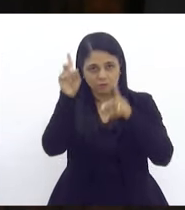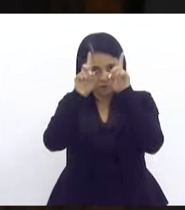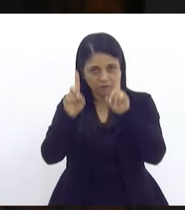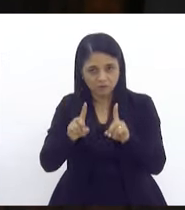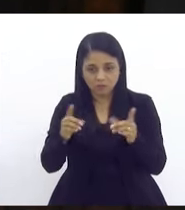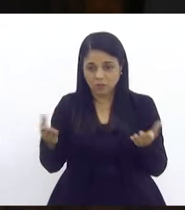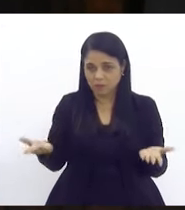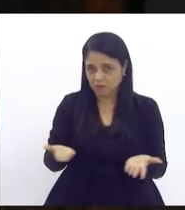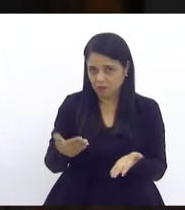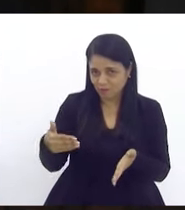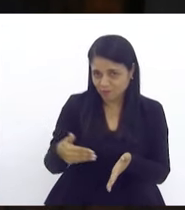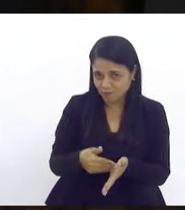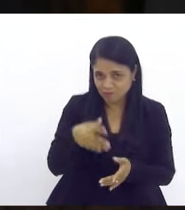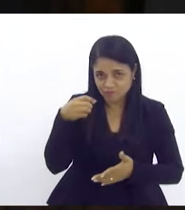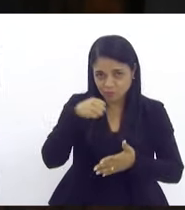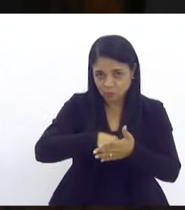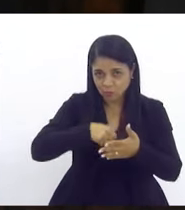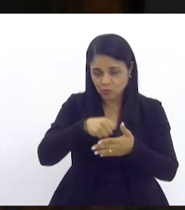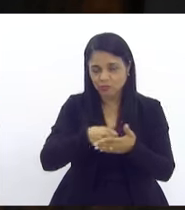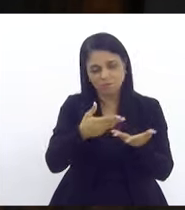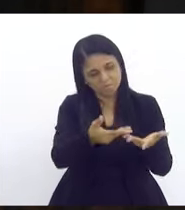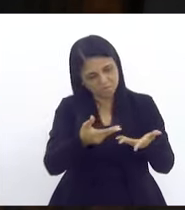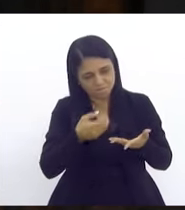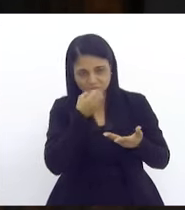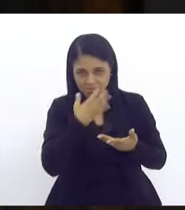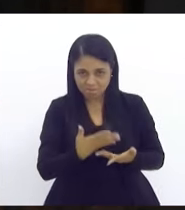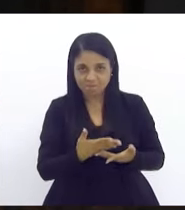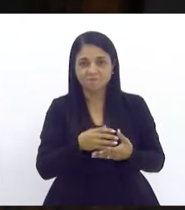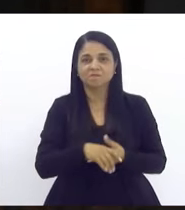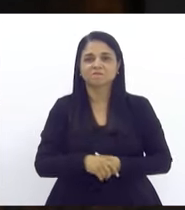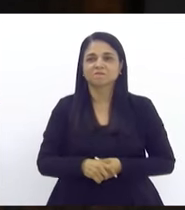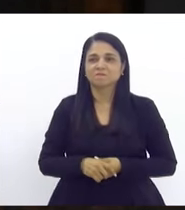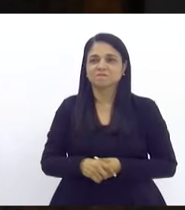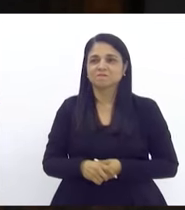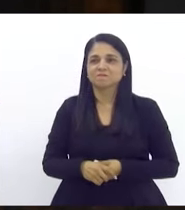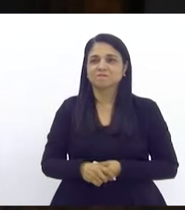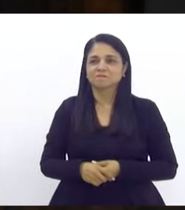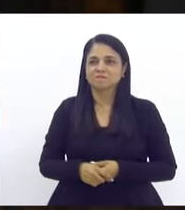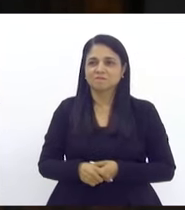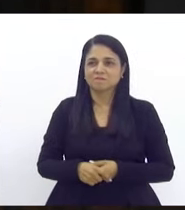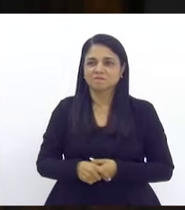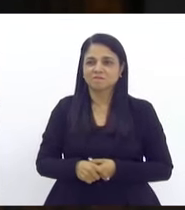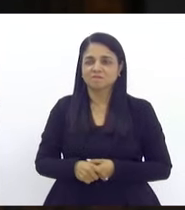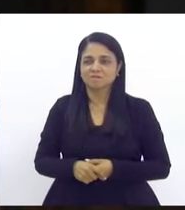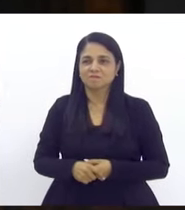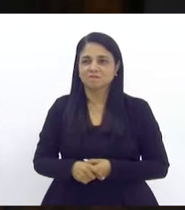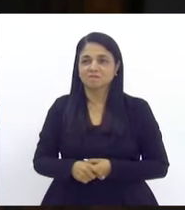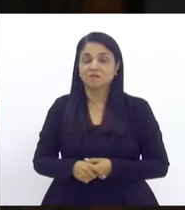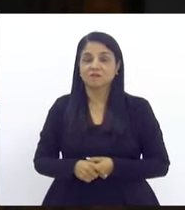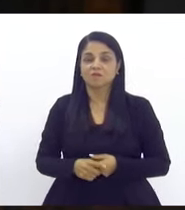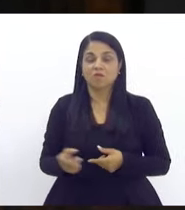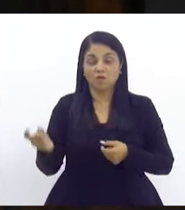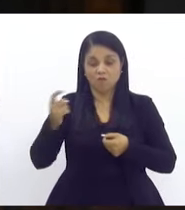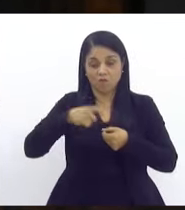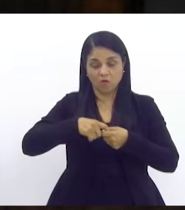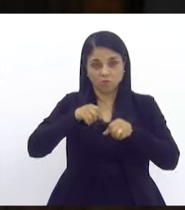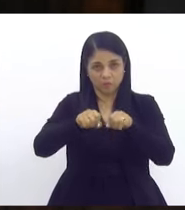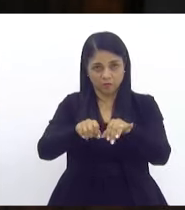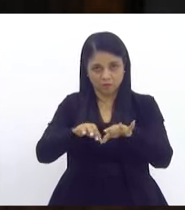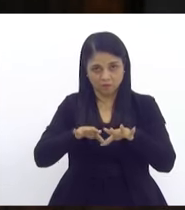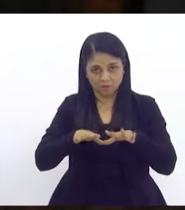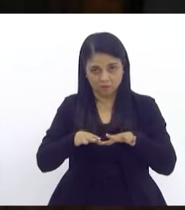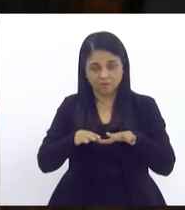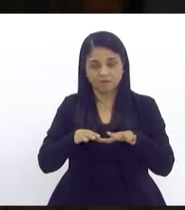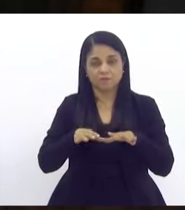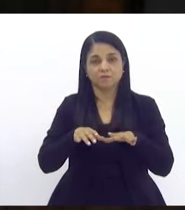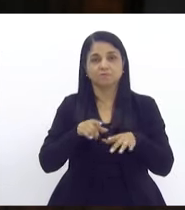hoje. Seja muito bem-vinda, minha querida. Eu agora volto ao plenário, submeto aos